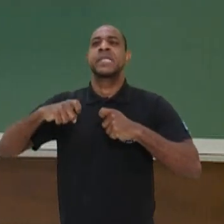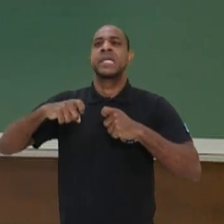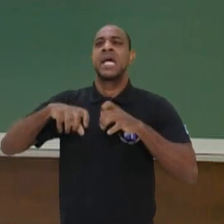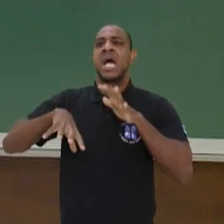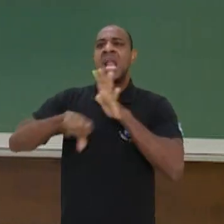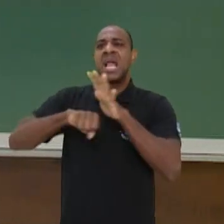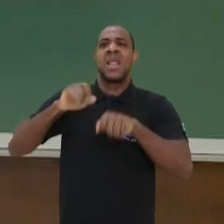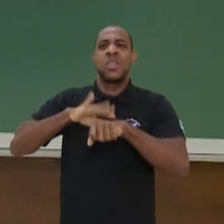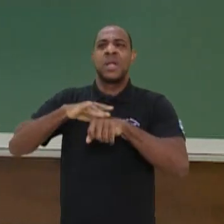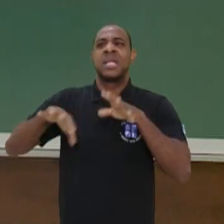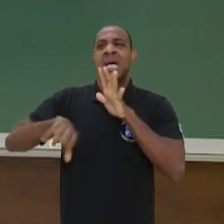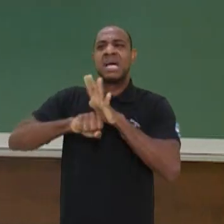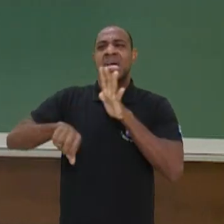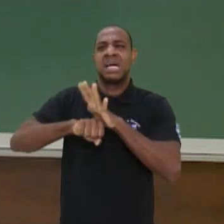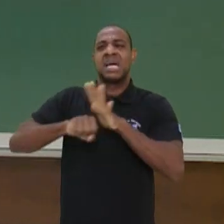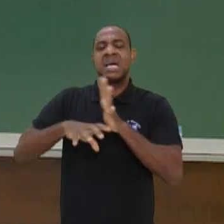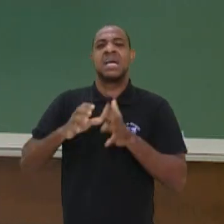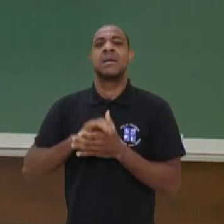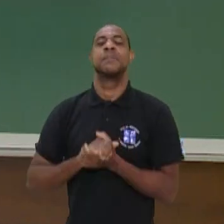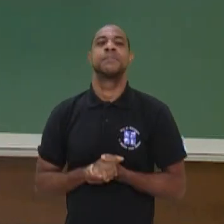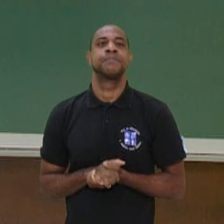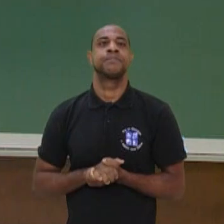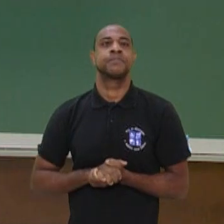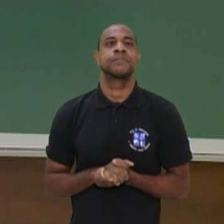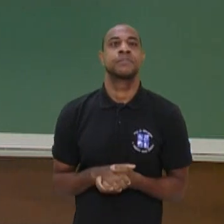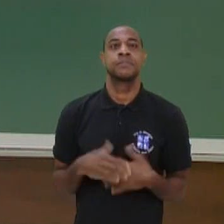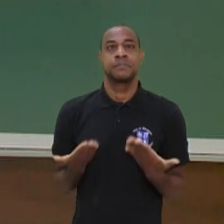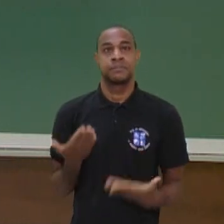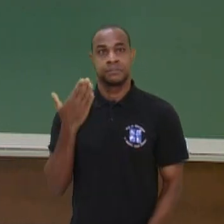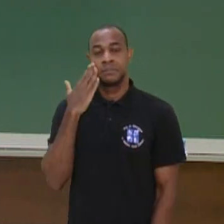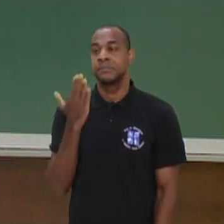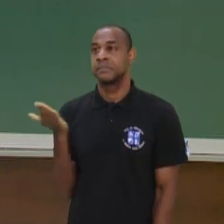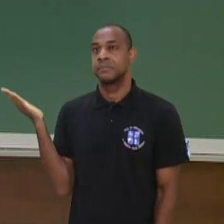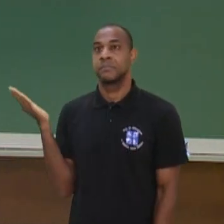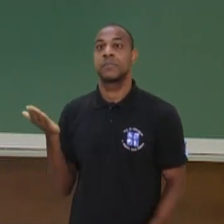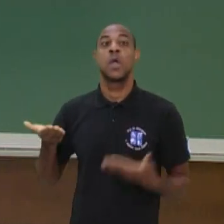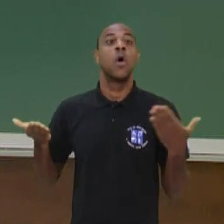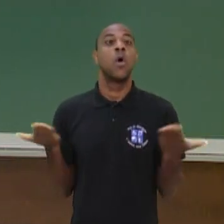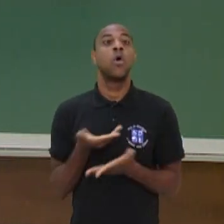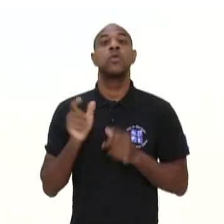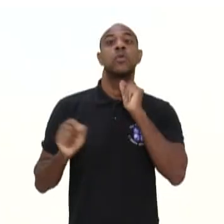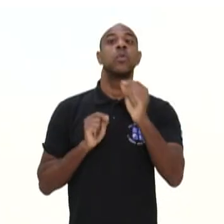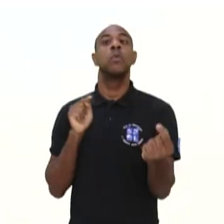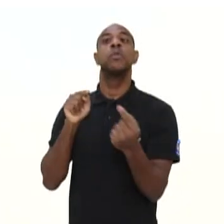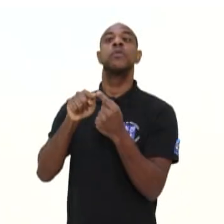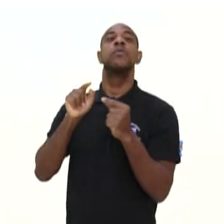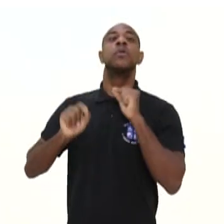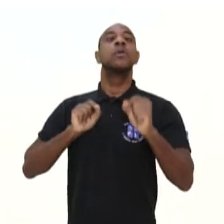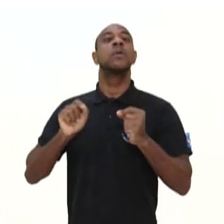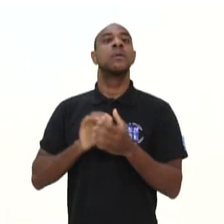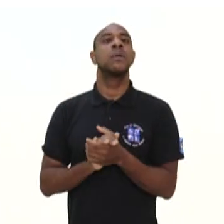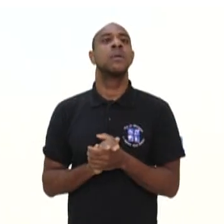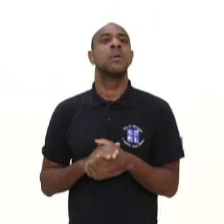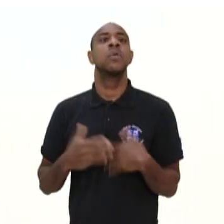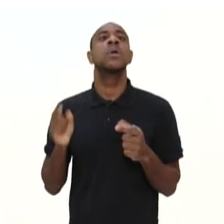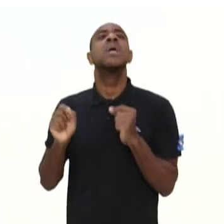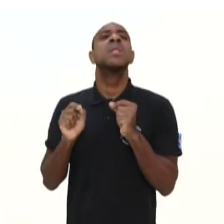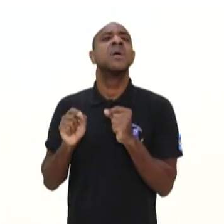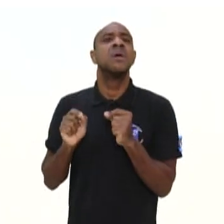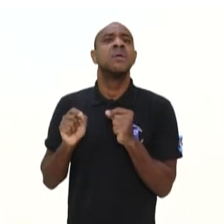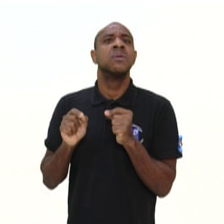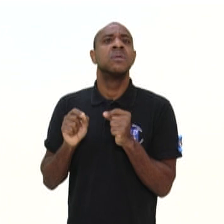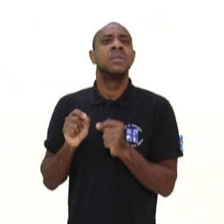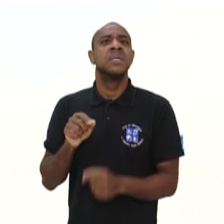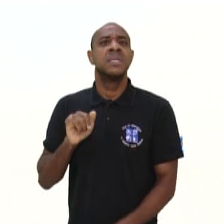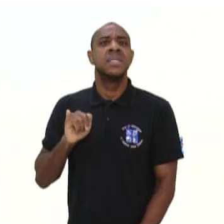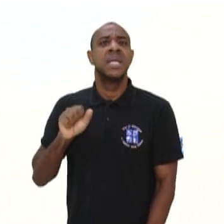principalmente aquela relacionada ao vírus HPV. Muito bem, gente. O que veremos na aula de hoje? O que são as ISTs,